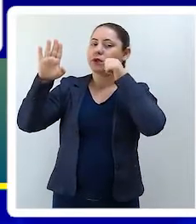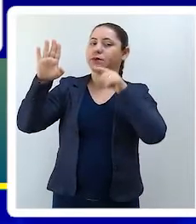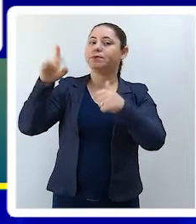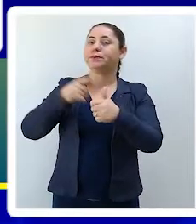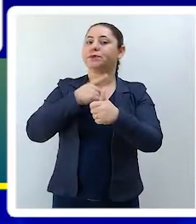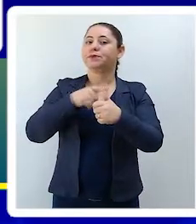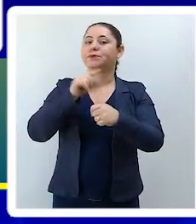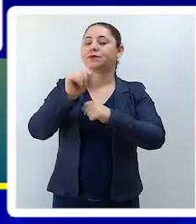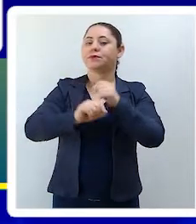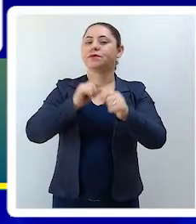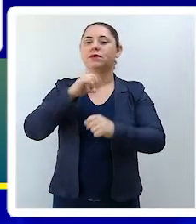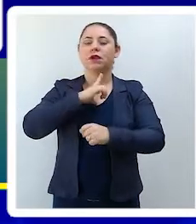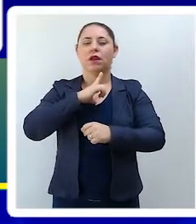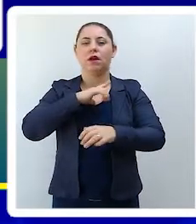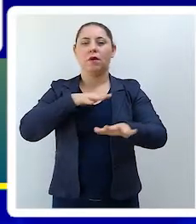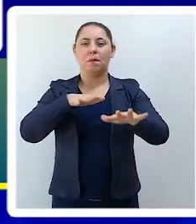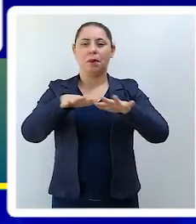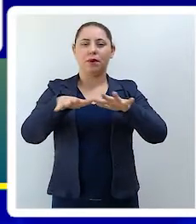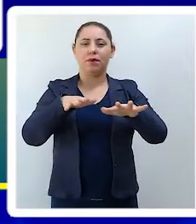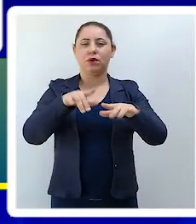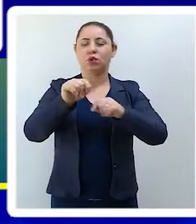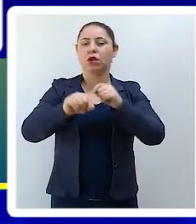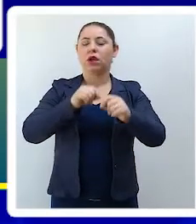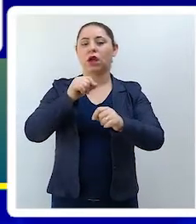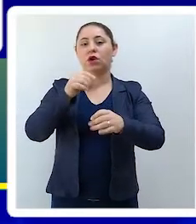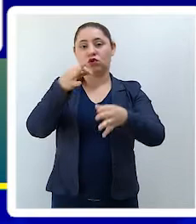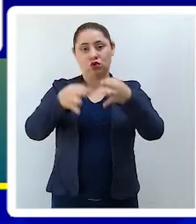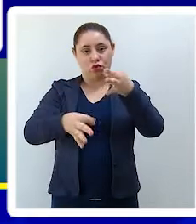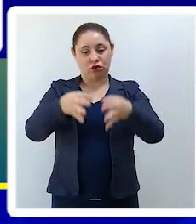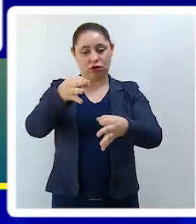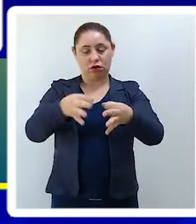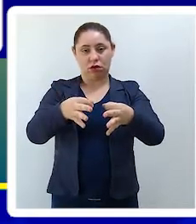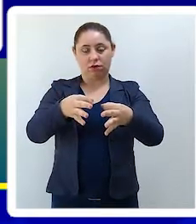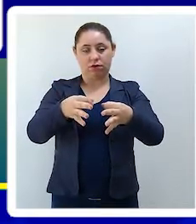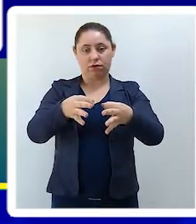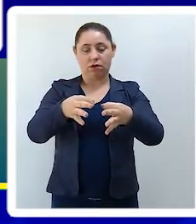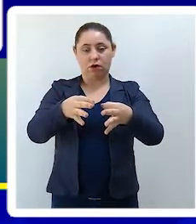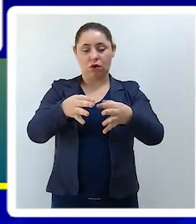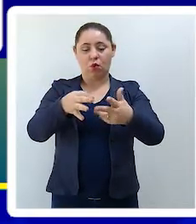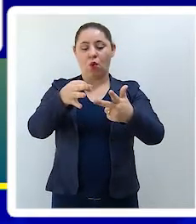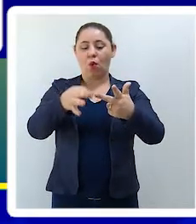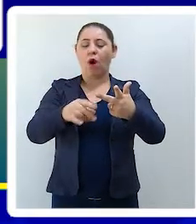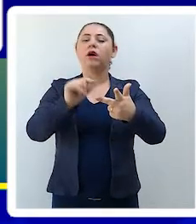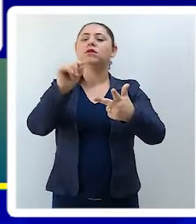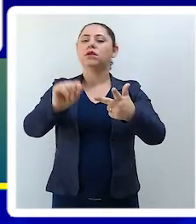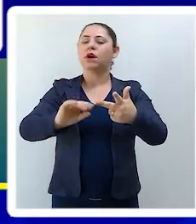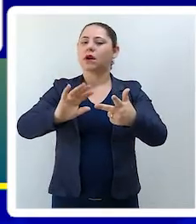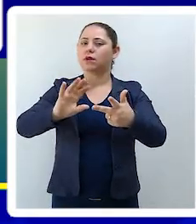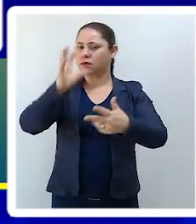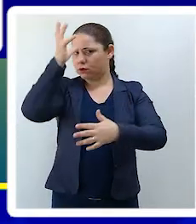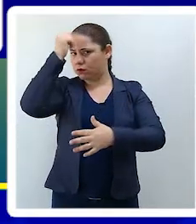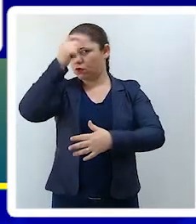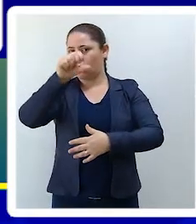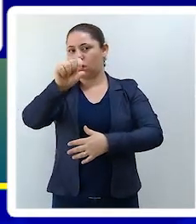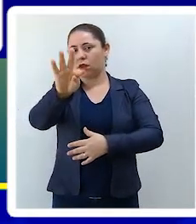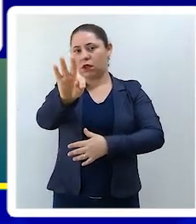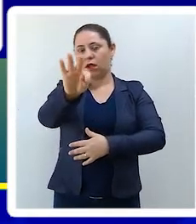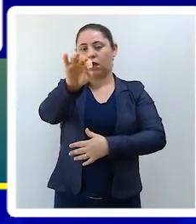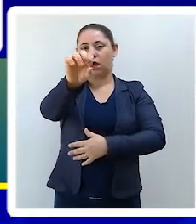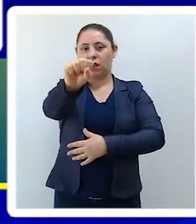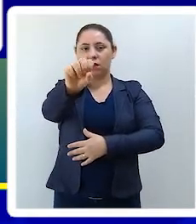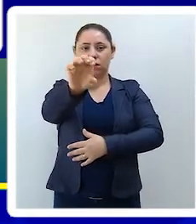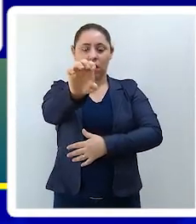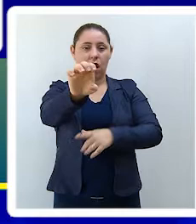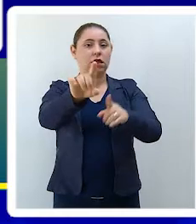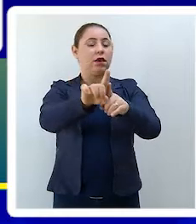candidaturas, primeiramente, houve uma mobilização do Poder Judiciário. Então, por decisões do TSE e também